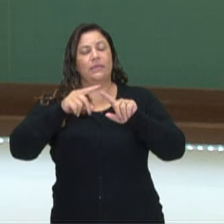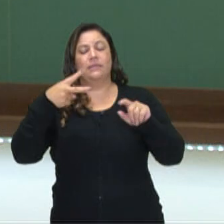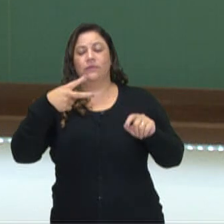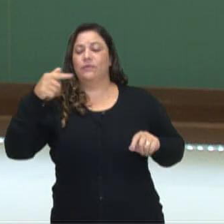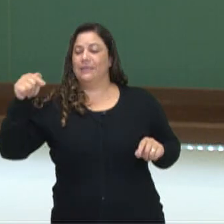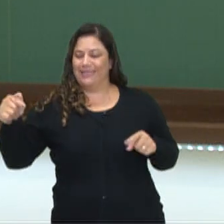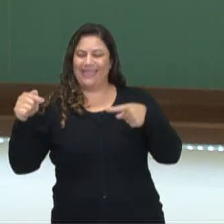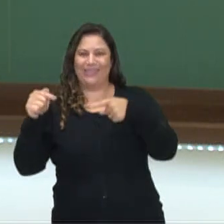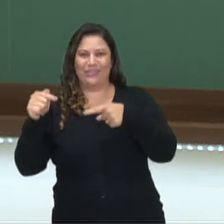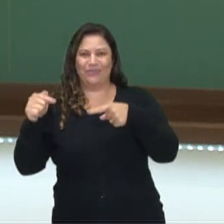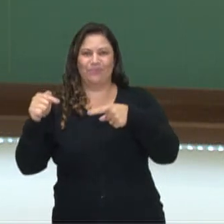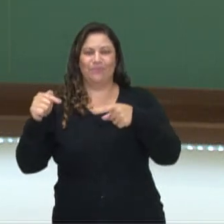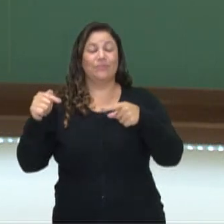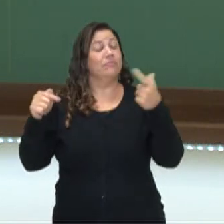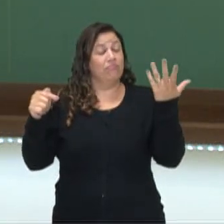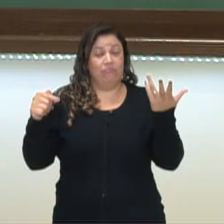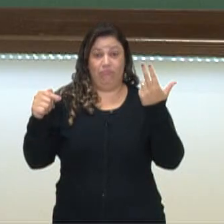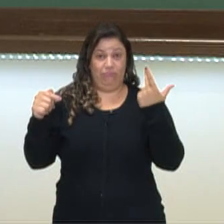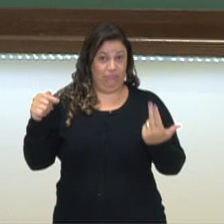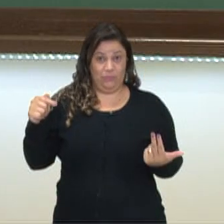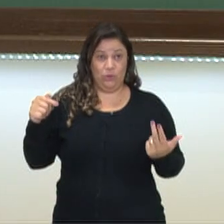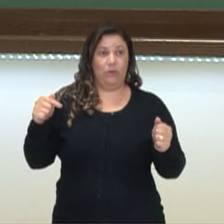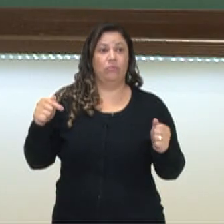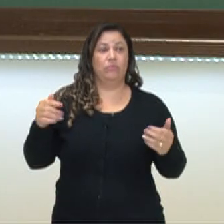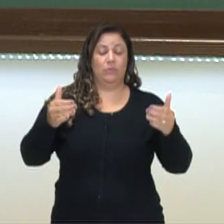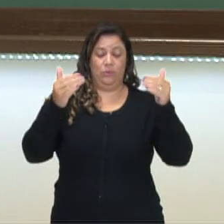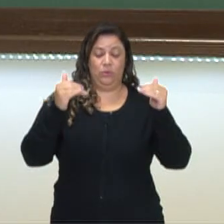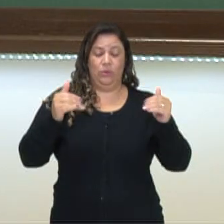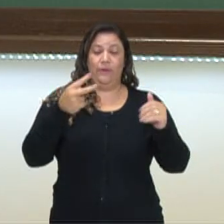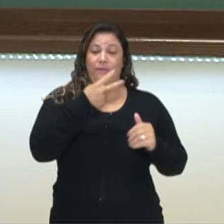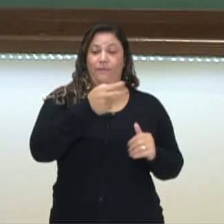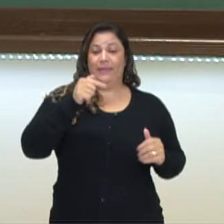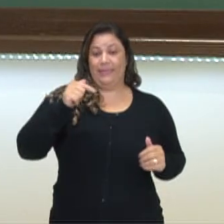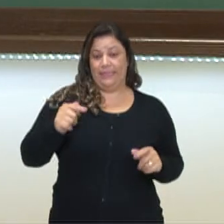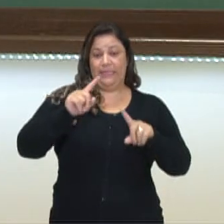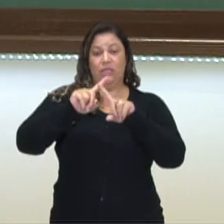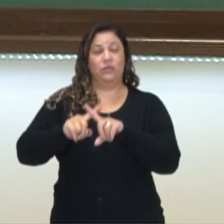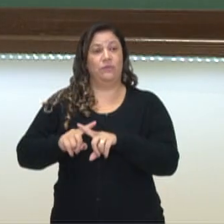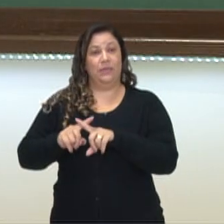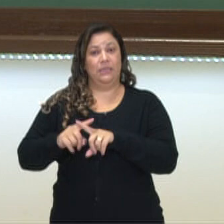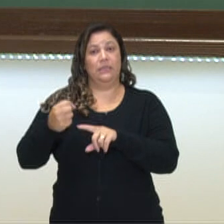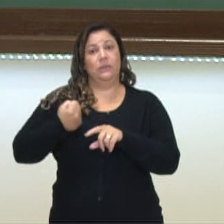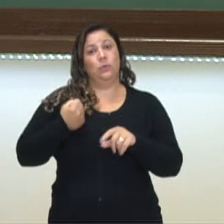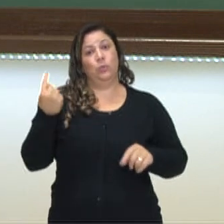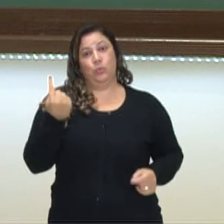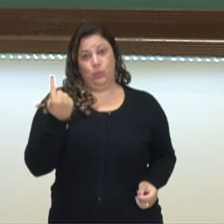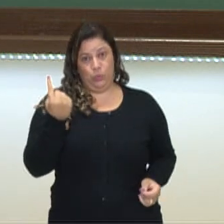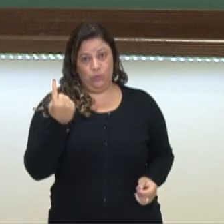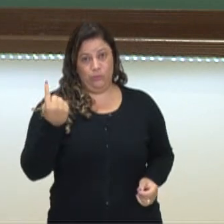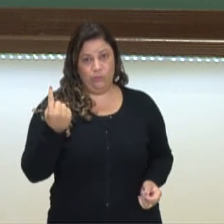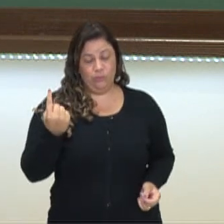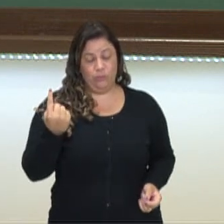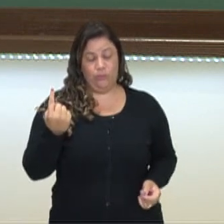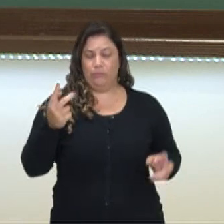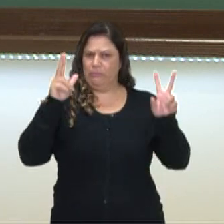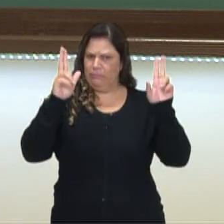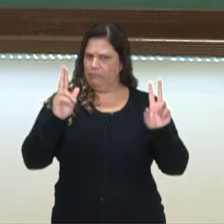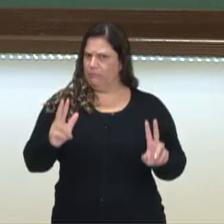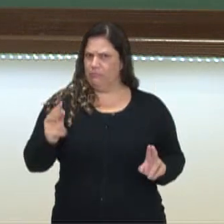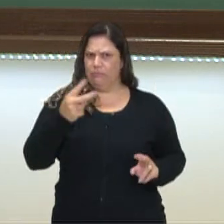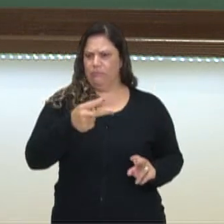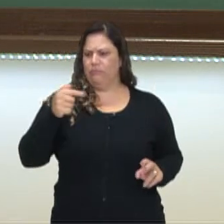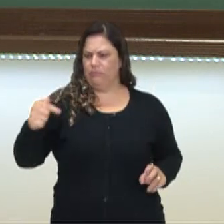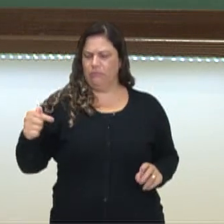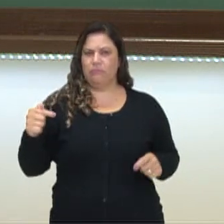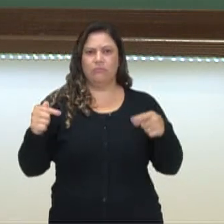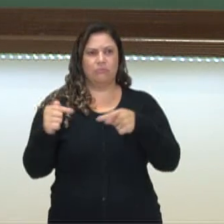dar o próprio 27, não é? Assim como se eu fizer 27 vezes o número 1, também vai dar 27. Então,